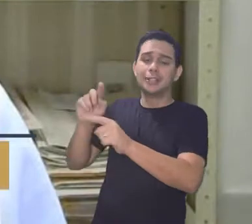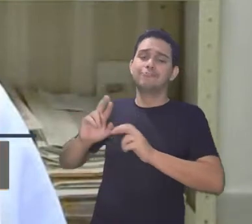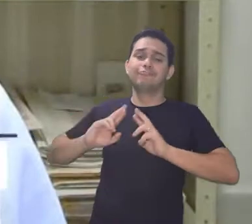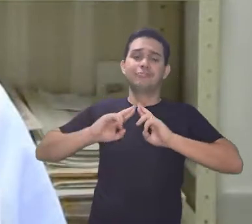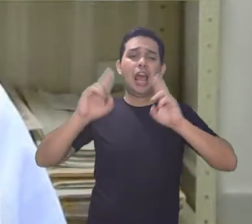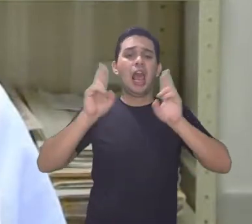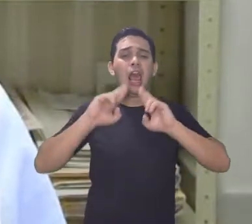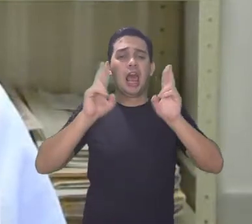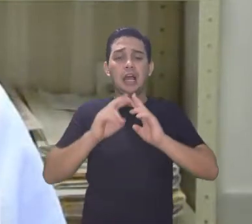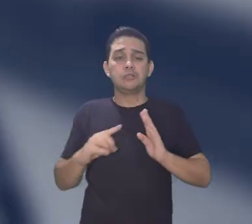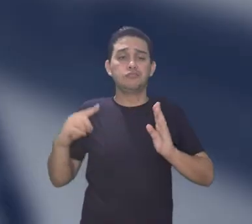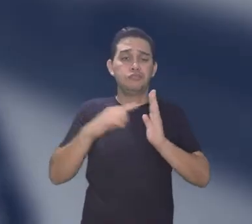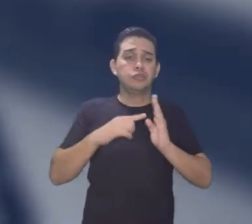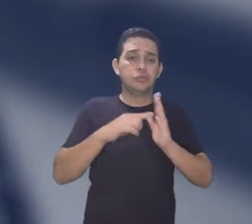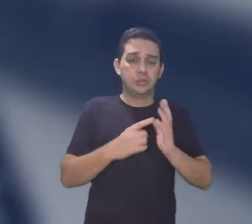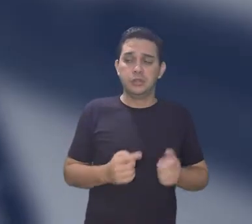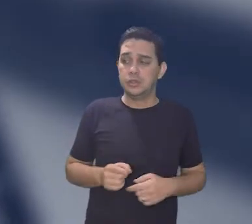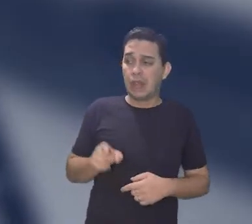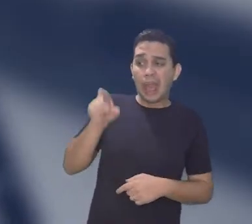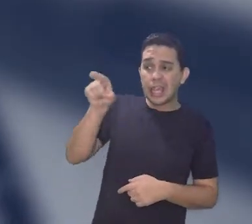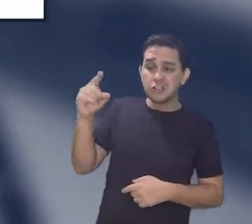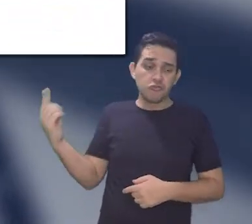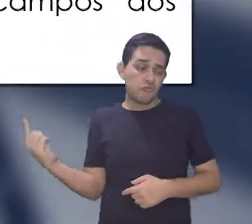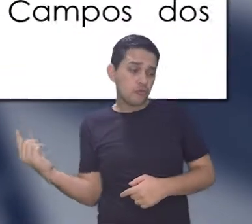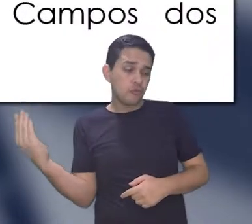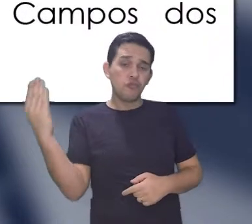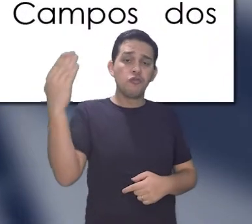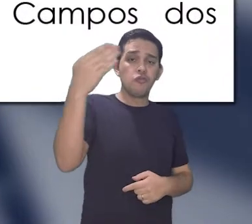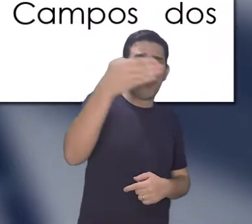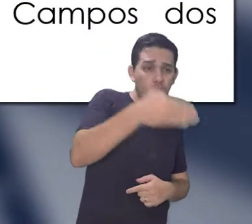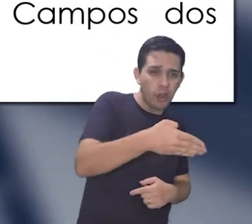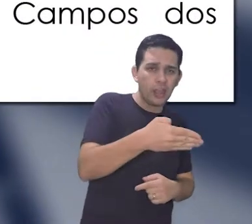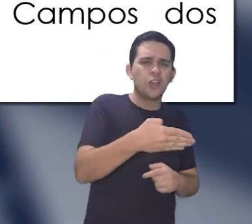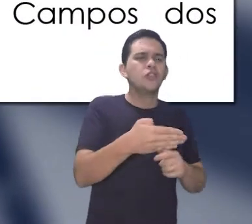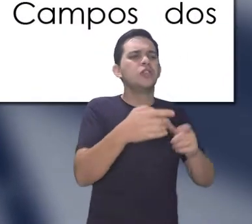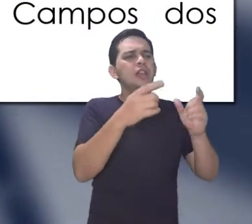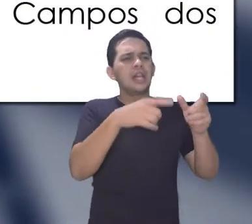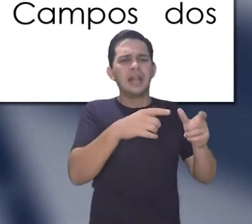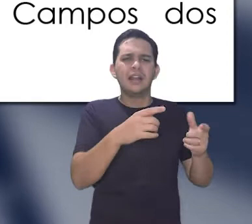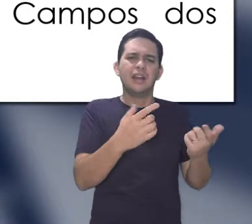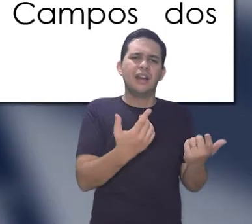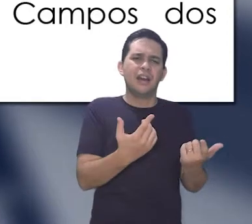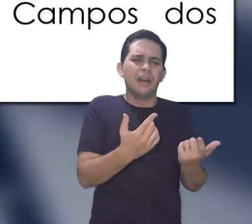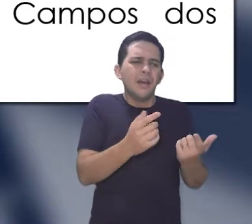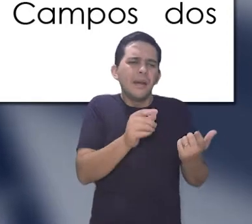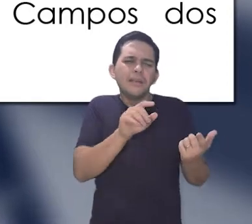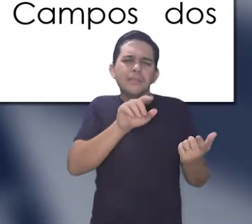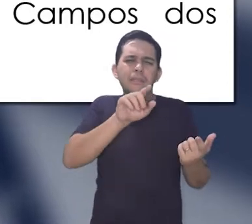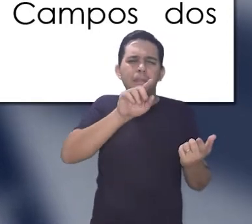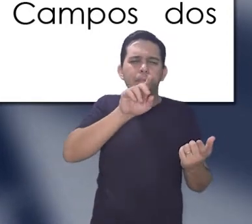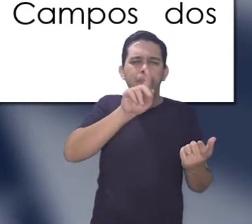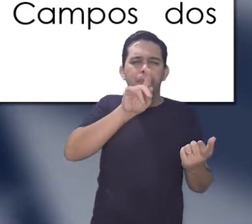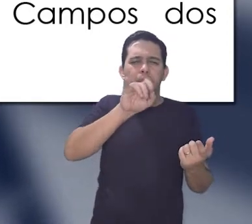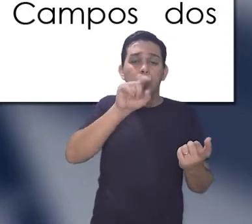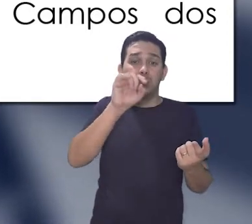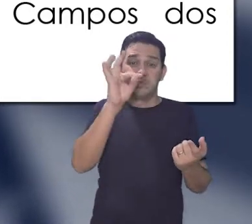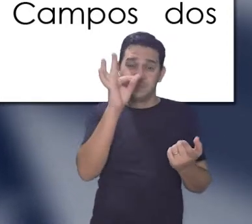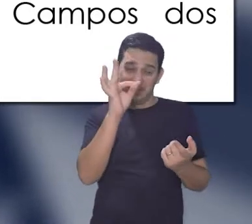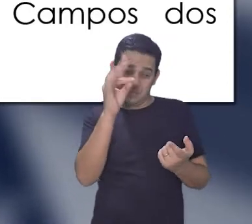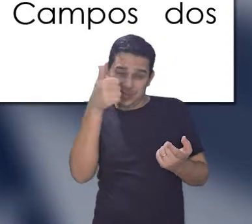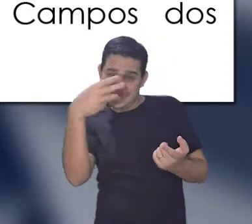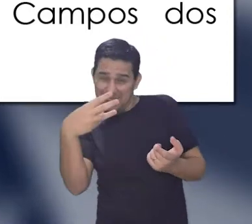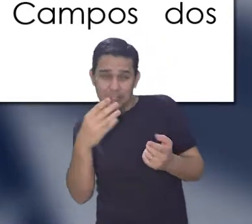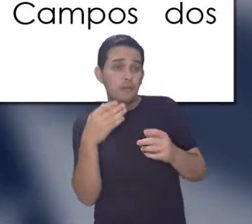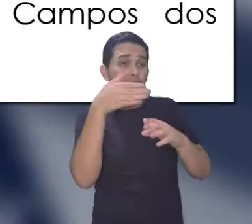serviços da Fundação Leão 13, mais especificamente o polo situado no norte fluminense.